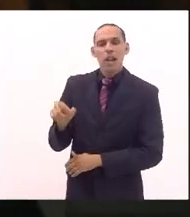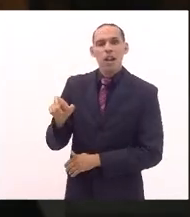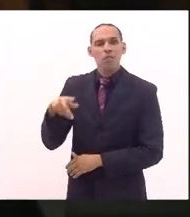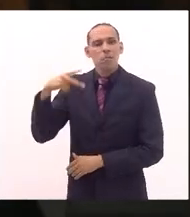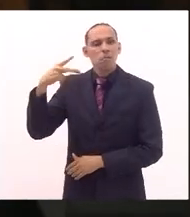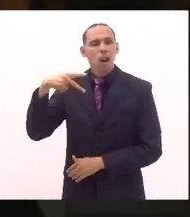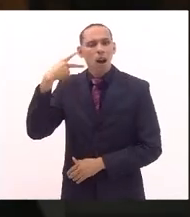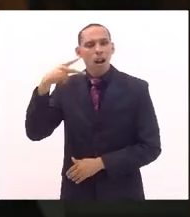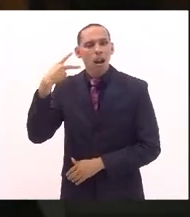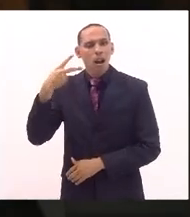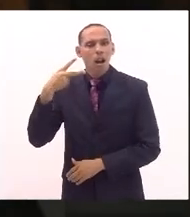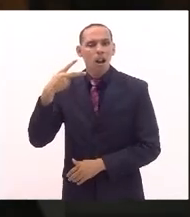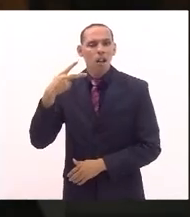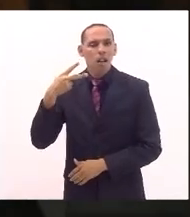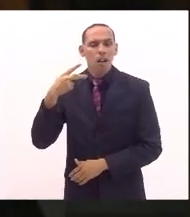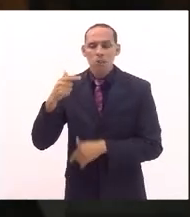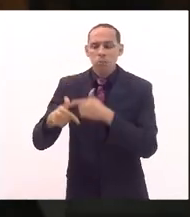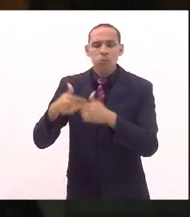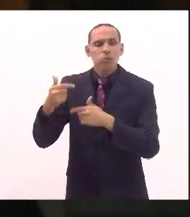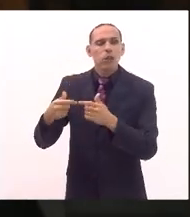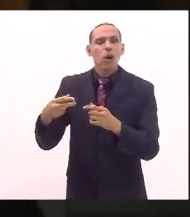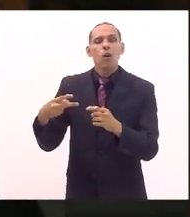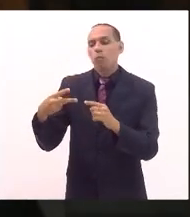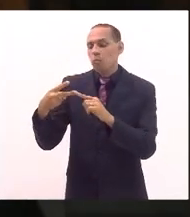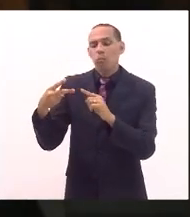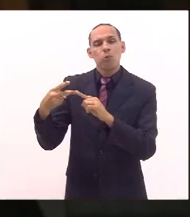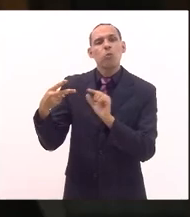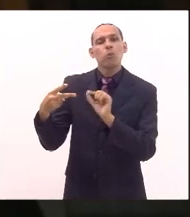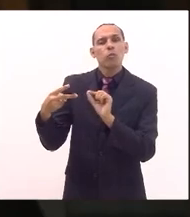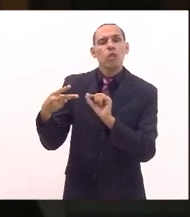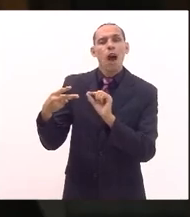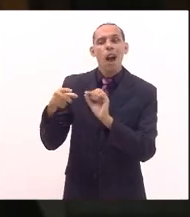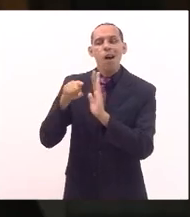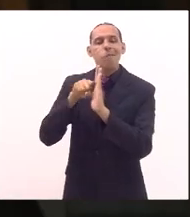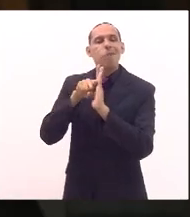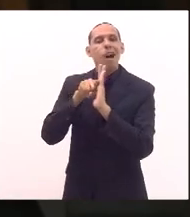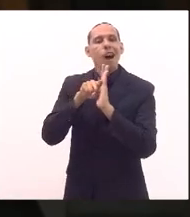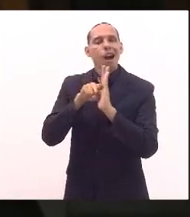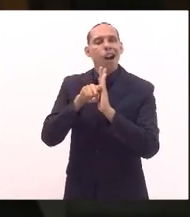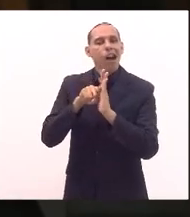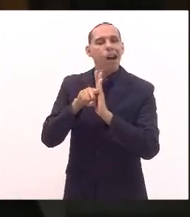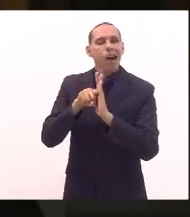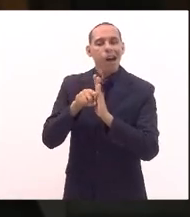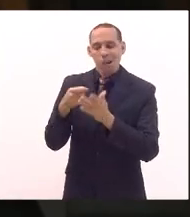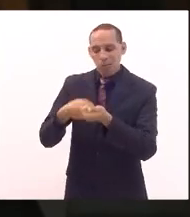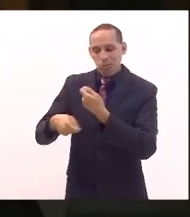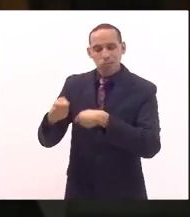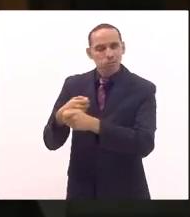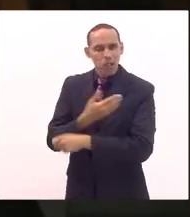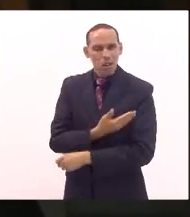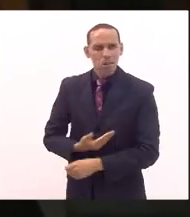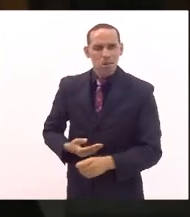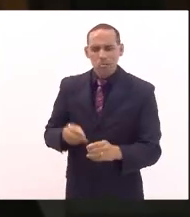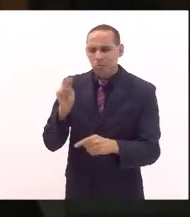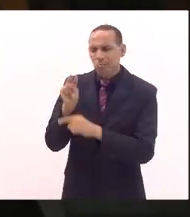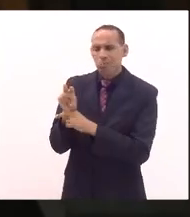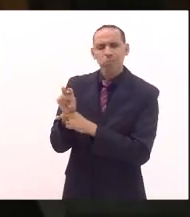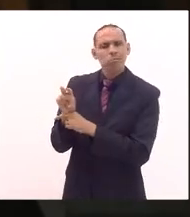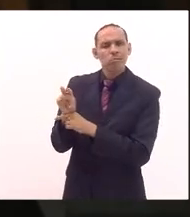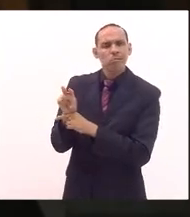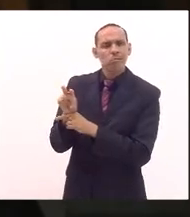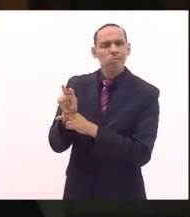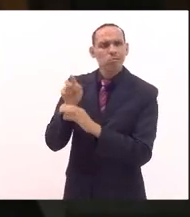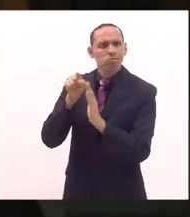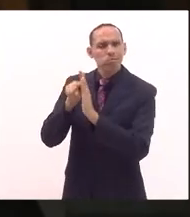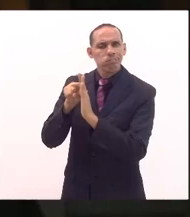Parlamentar tem a nobre função de fiscalizar a administração pública exercer